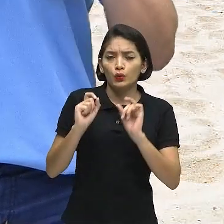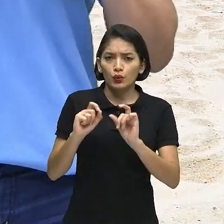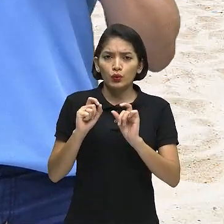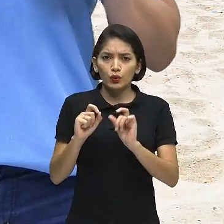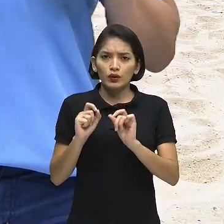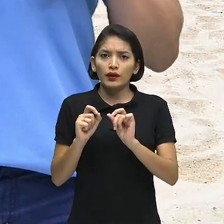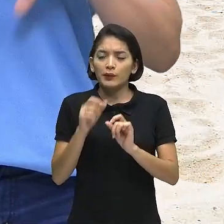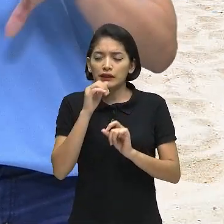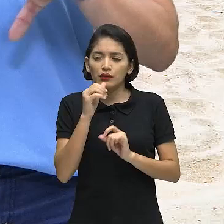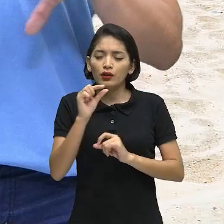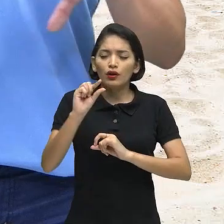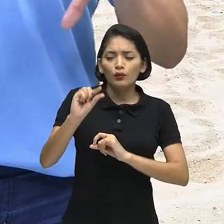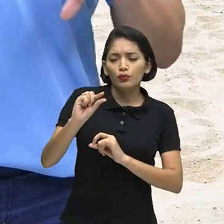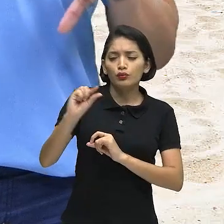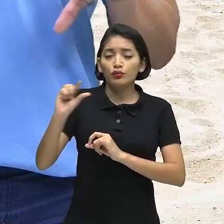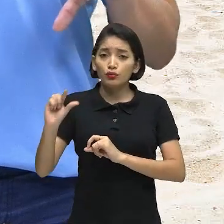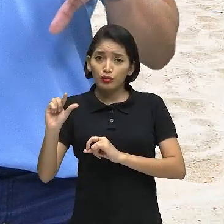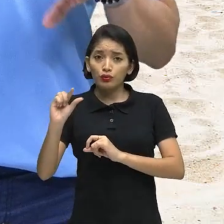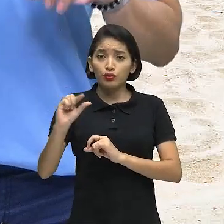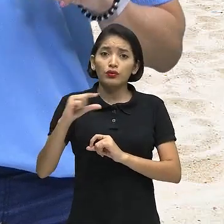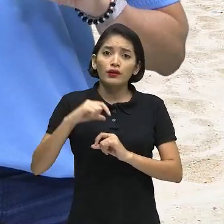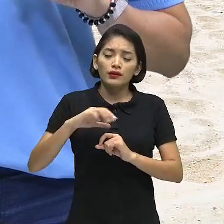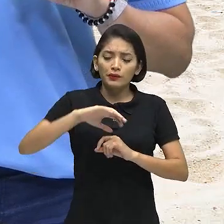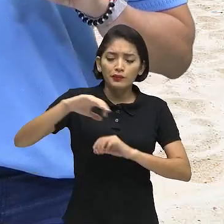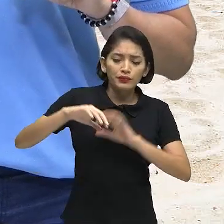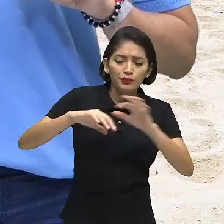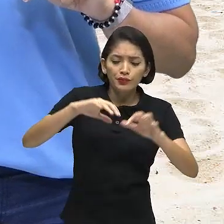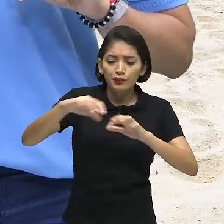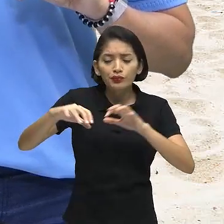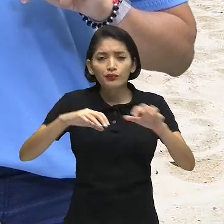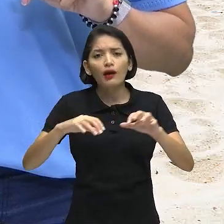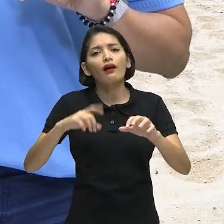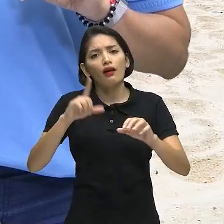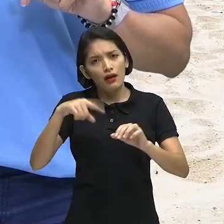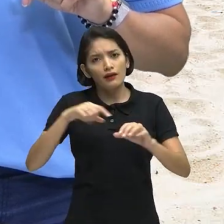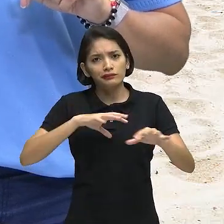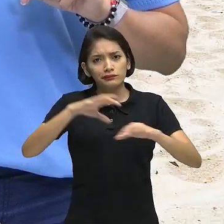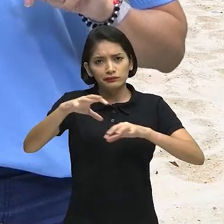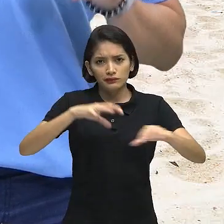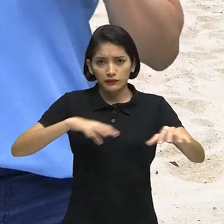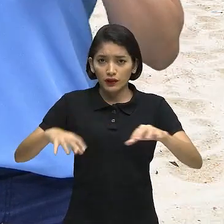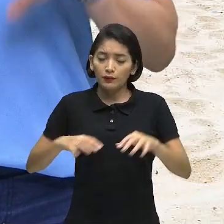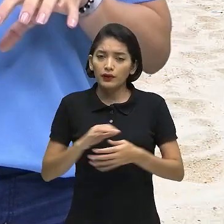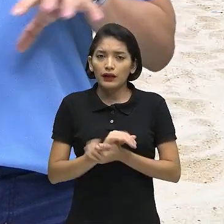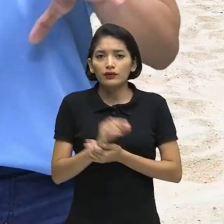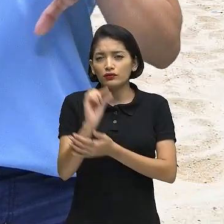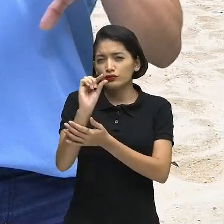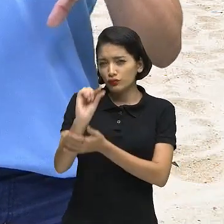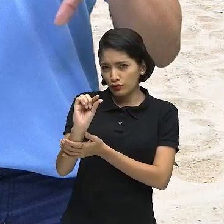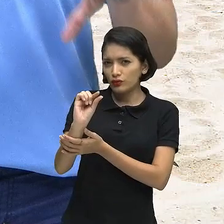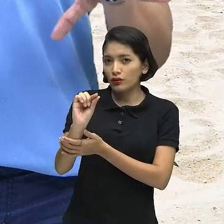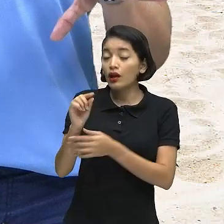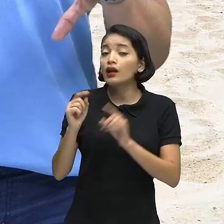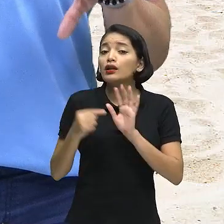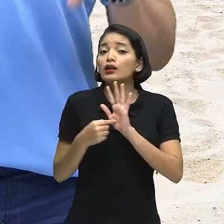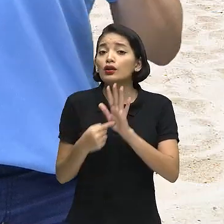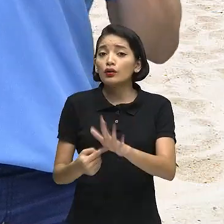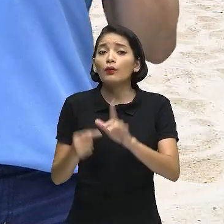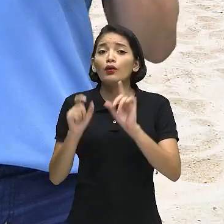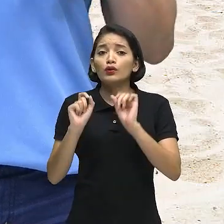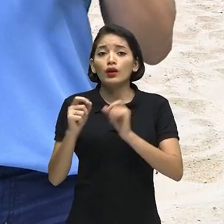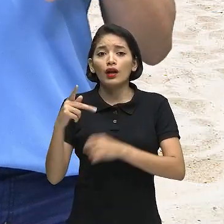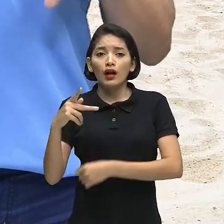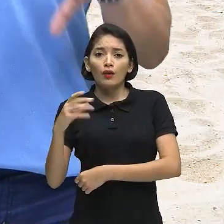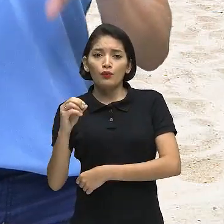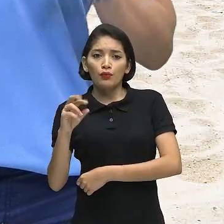um grão e outro tem um grande espaço, né? Então a gente tem ali um grande espaço entre os grãos que apresenta essa alta porosidade. E